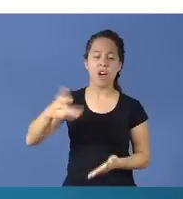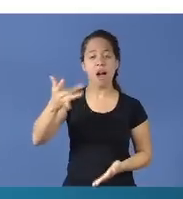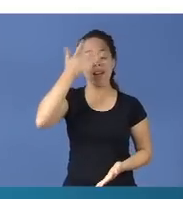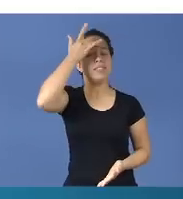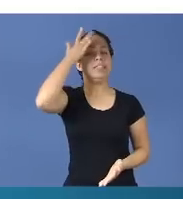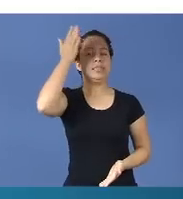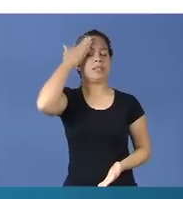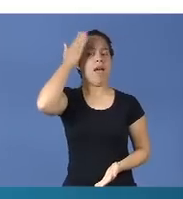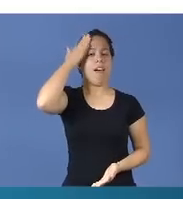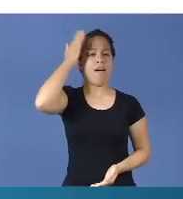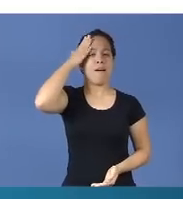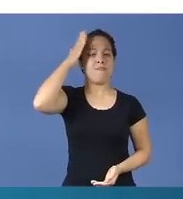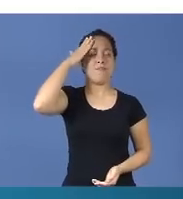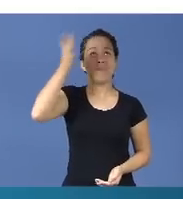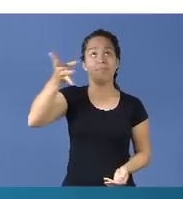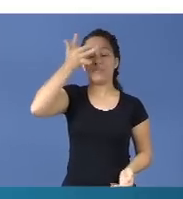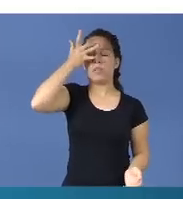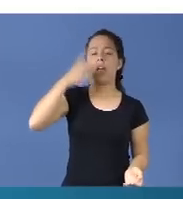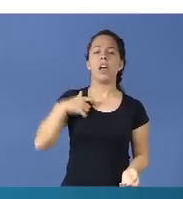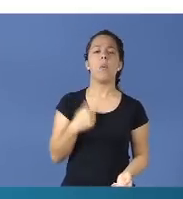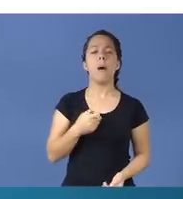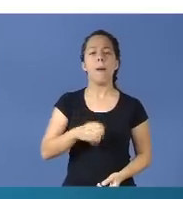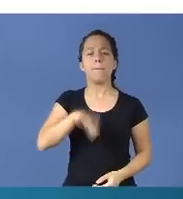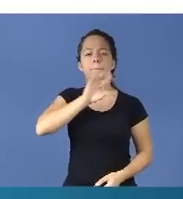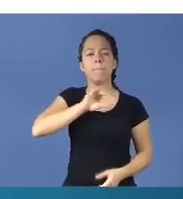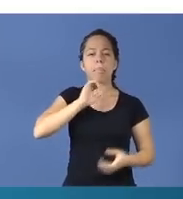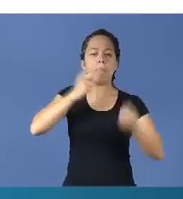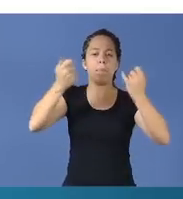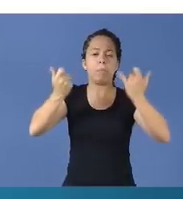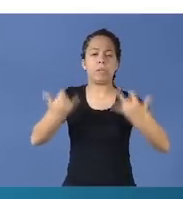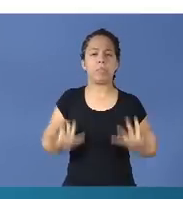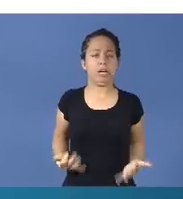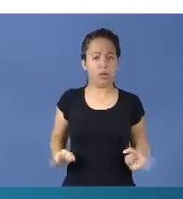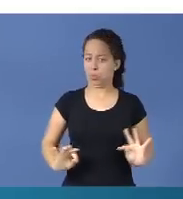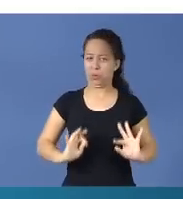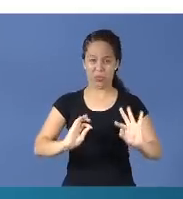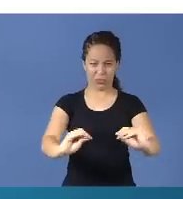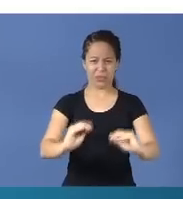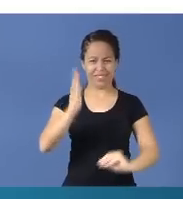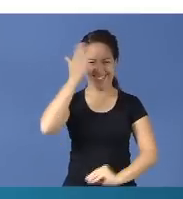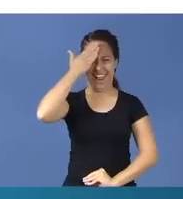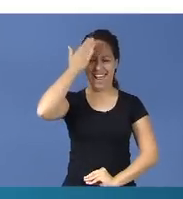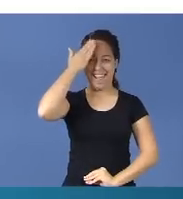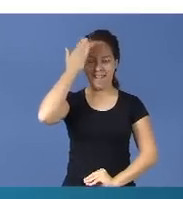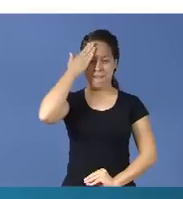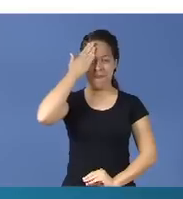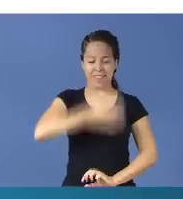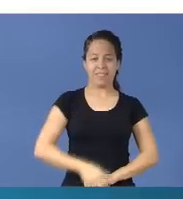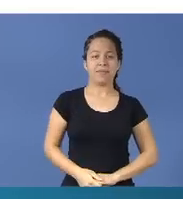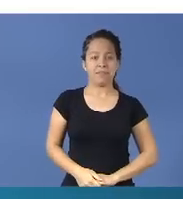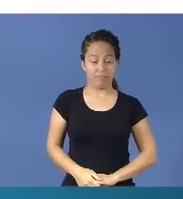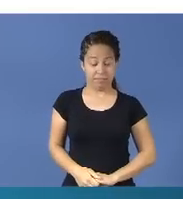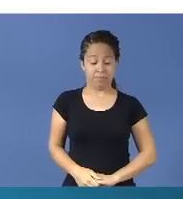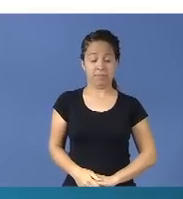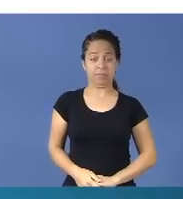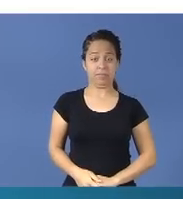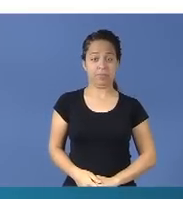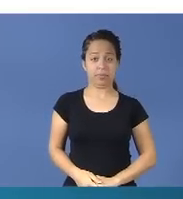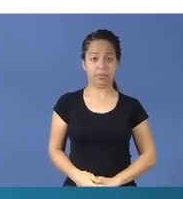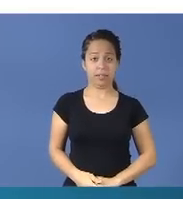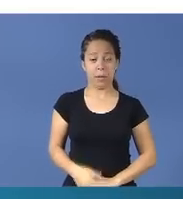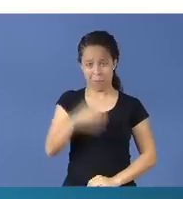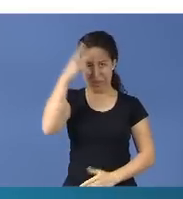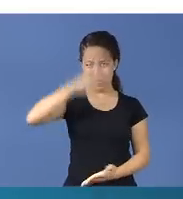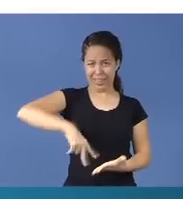gente já citando o livro todinho de cor. Sabia? Do primeiro versículo ao último, do último capítulo. De tanto